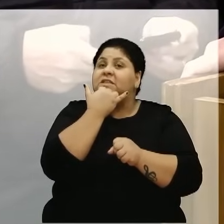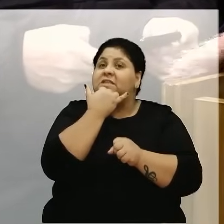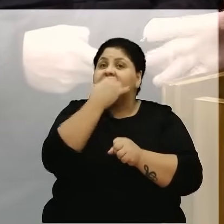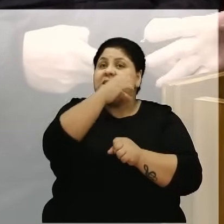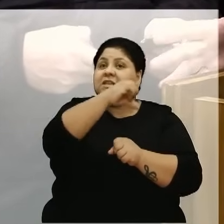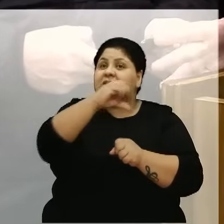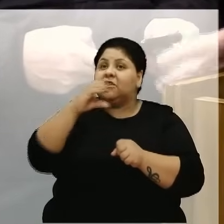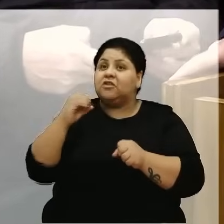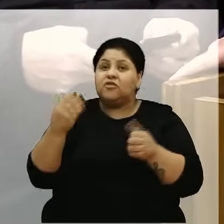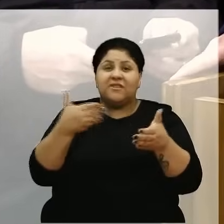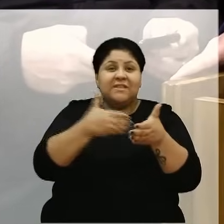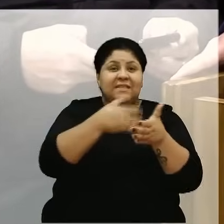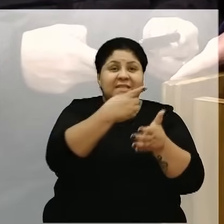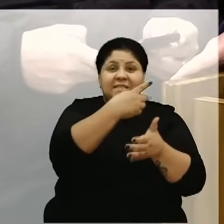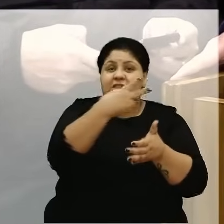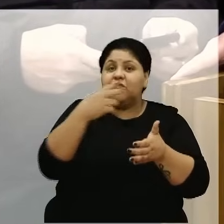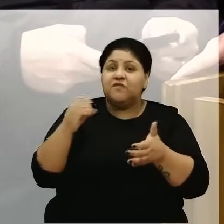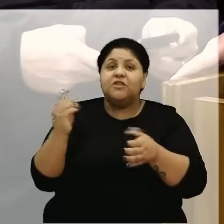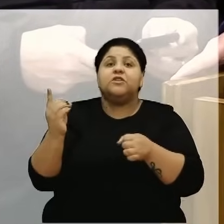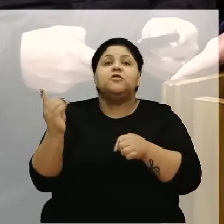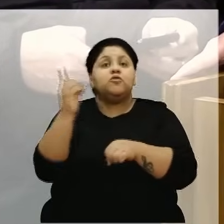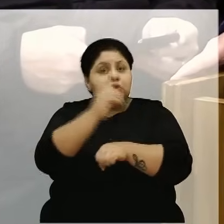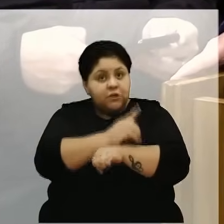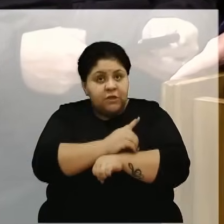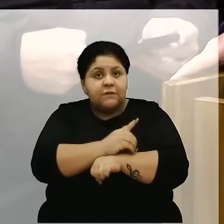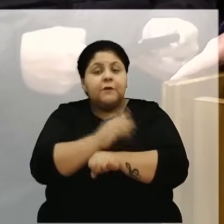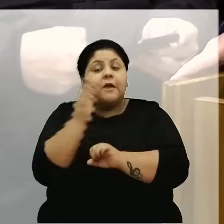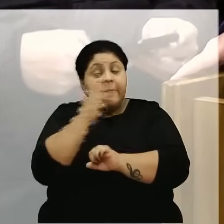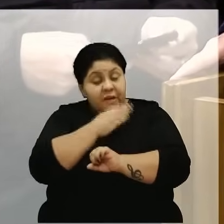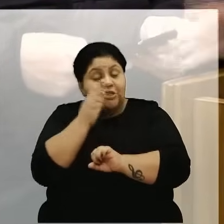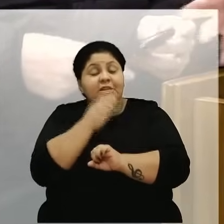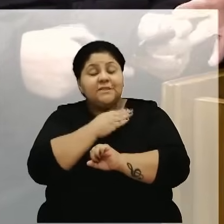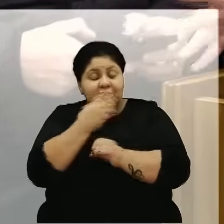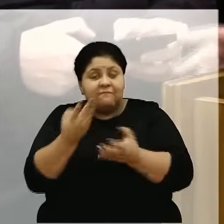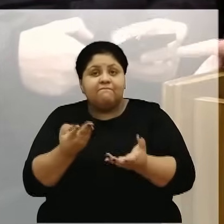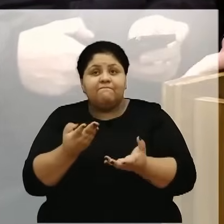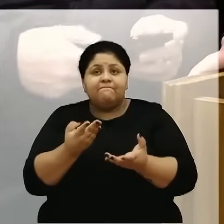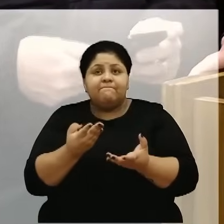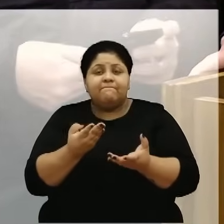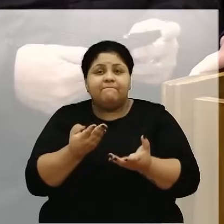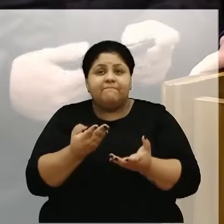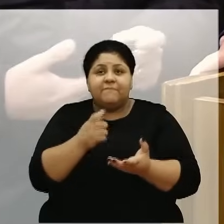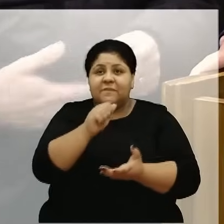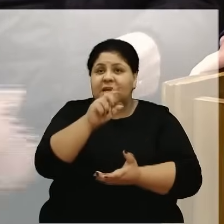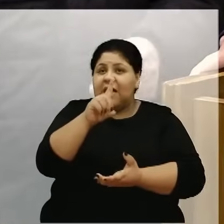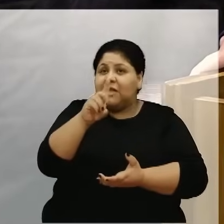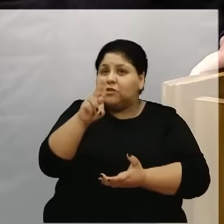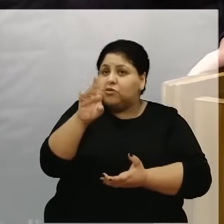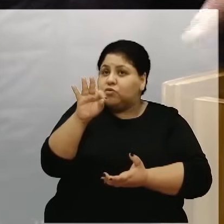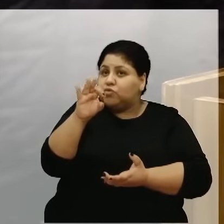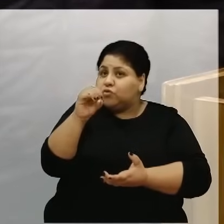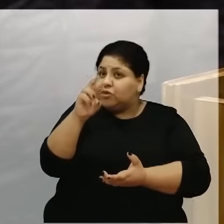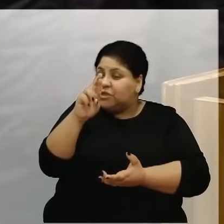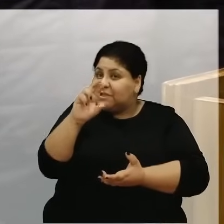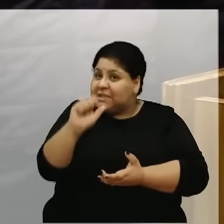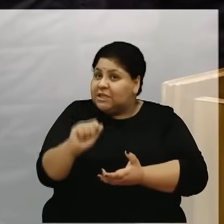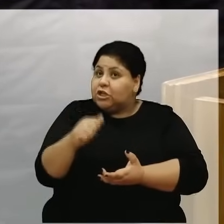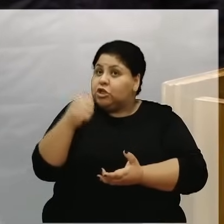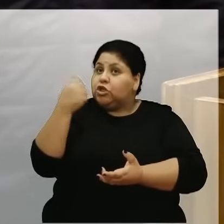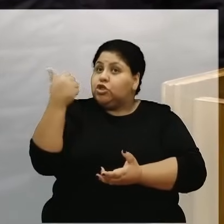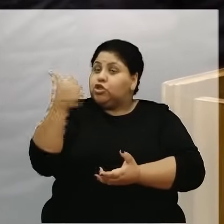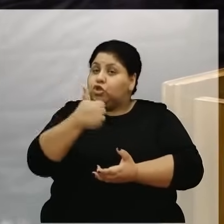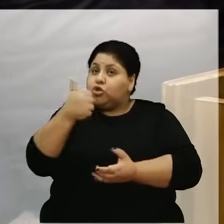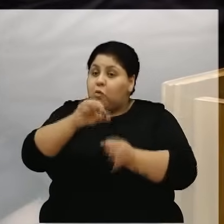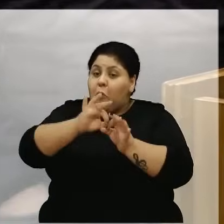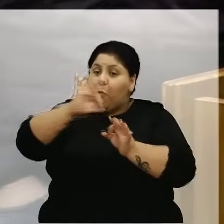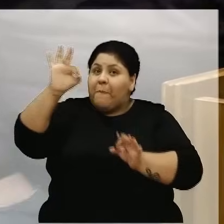90 a 120 dias, mesmo na emergencialidade. Tá? Adutoras de 1 metro, essas adutoras têm que ser fabricadas e